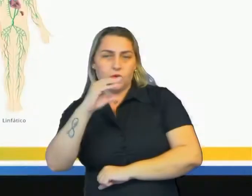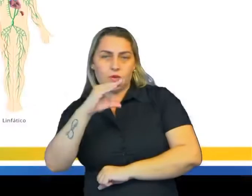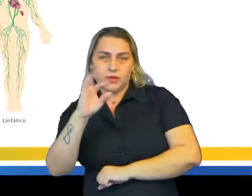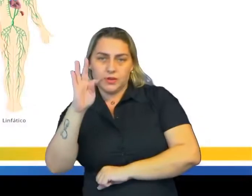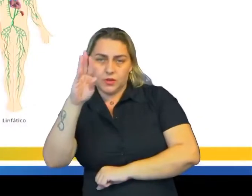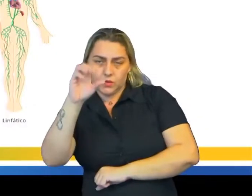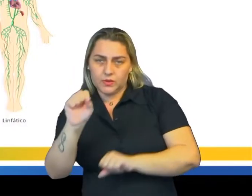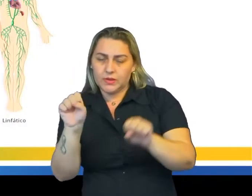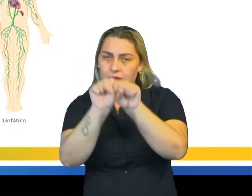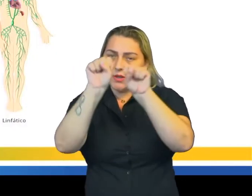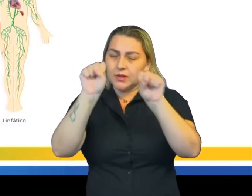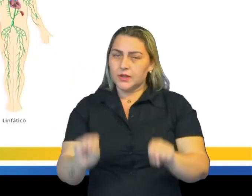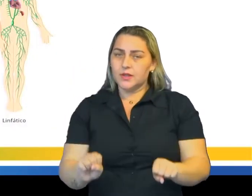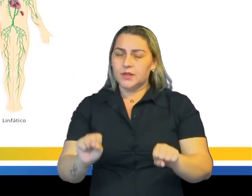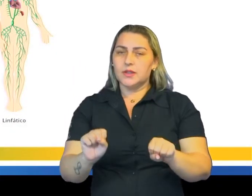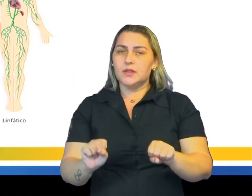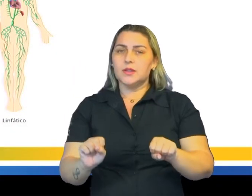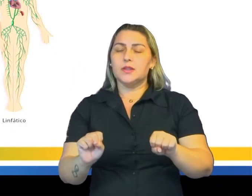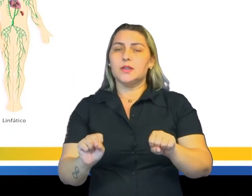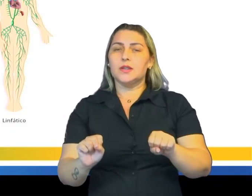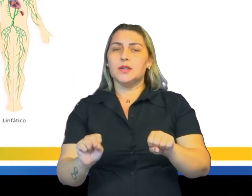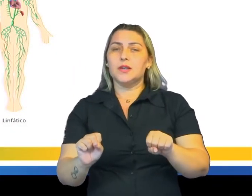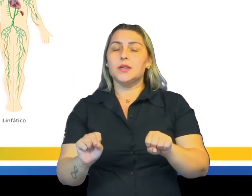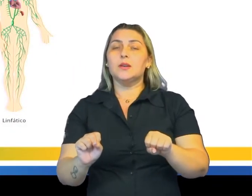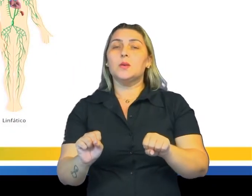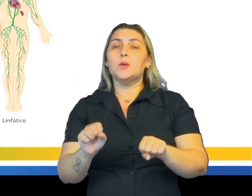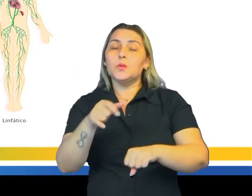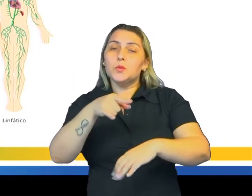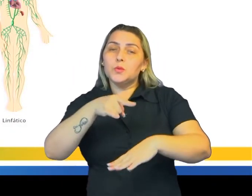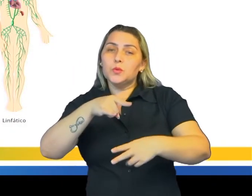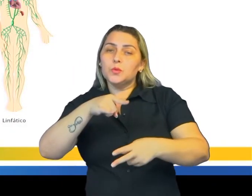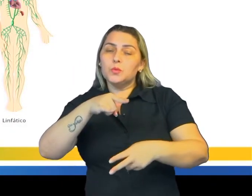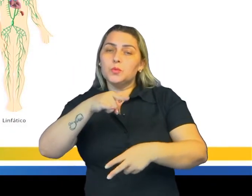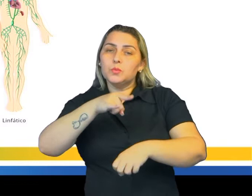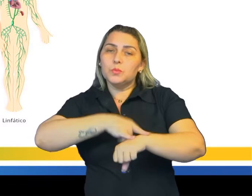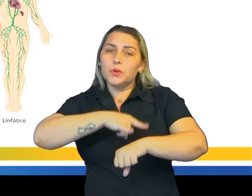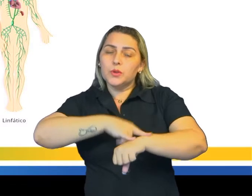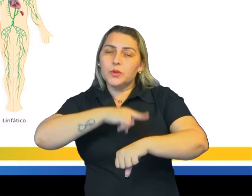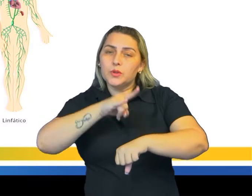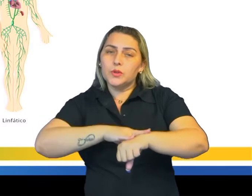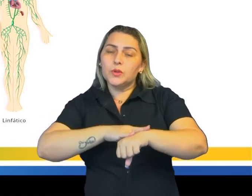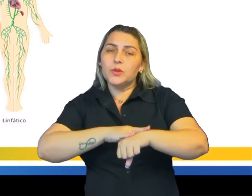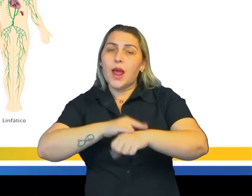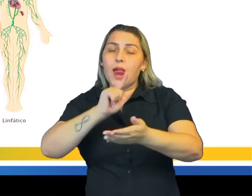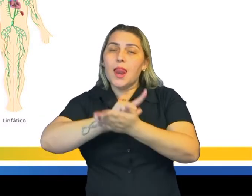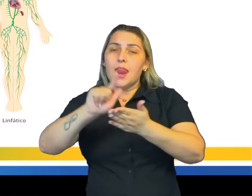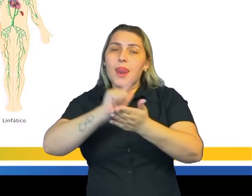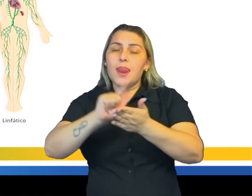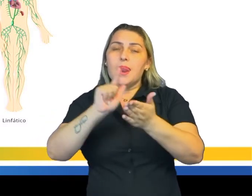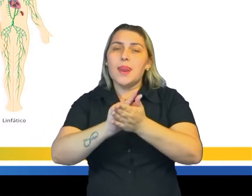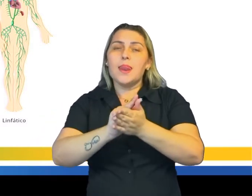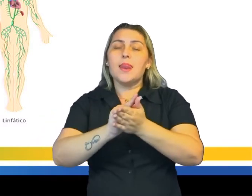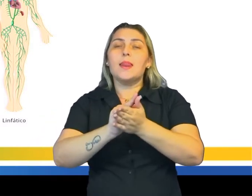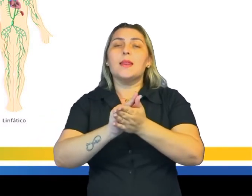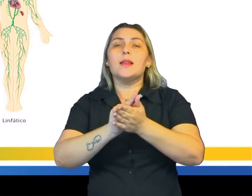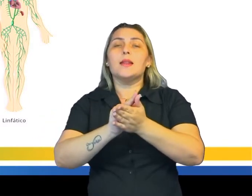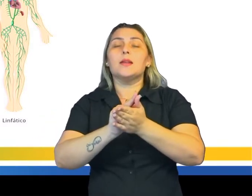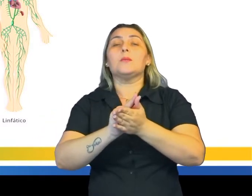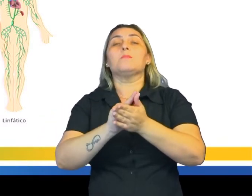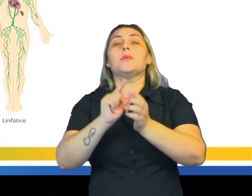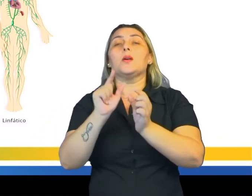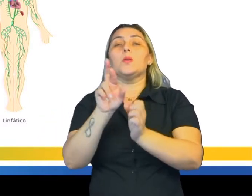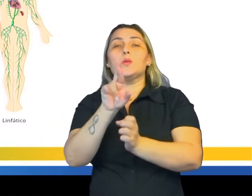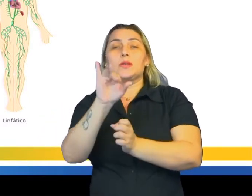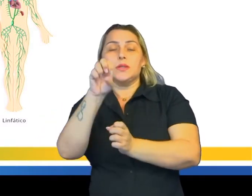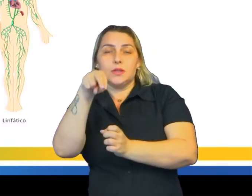Sistema urinário é onde há a filtração do sangue pelos rins, no caso 2 rins, onde o